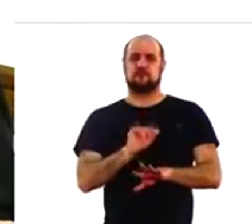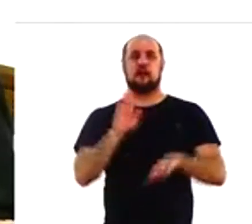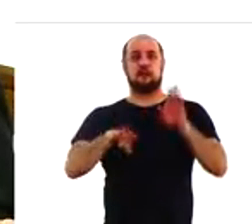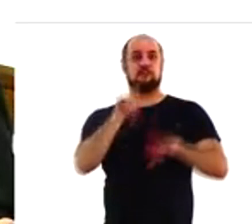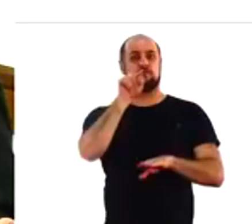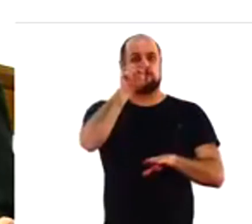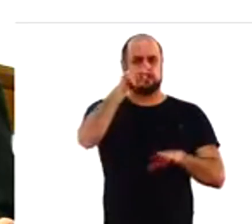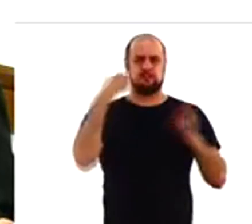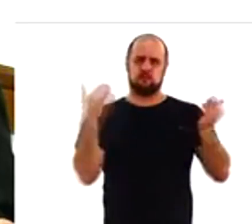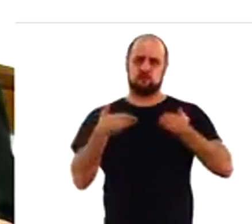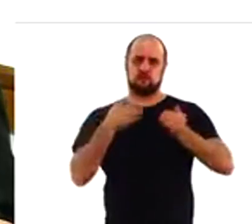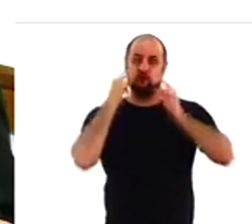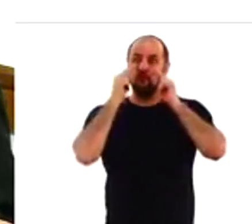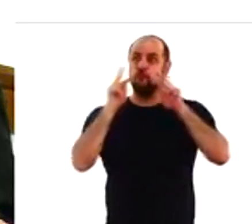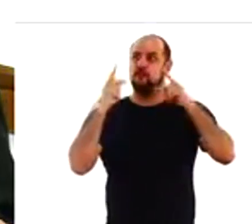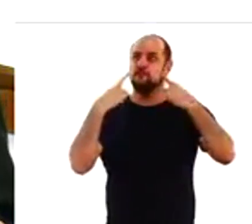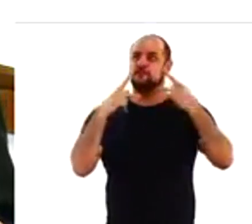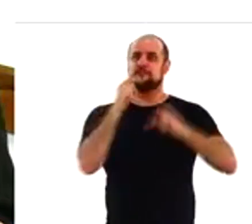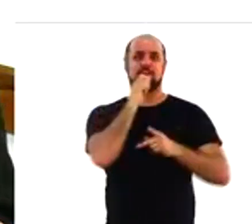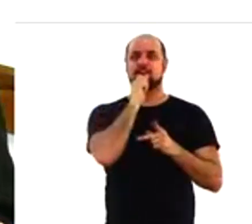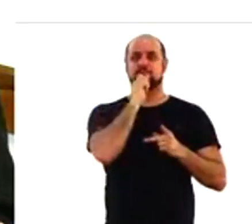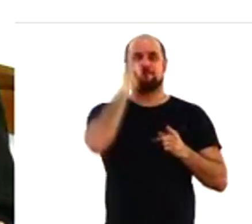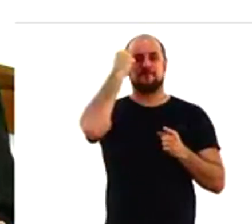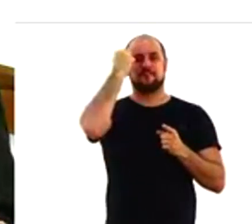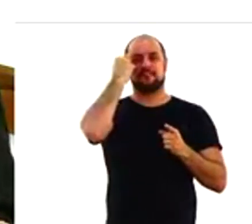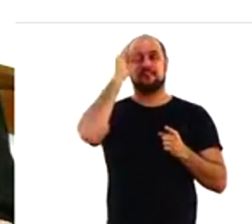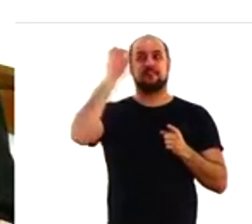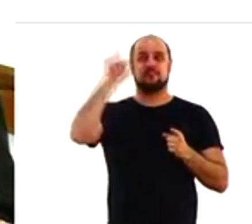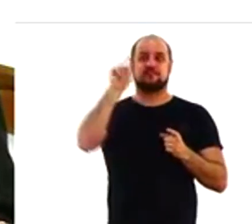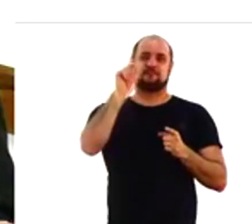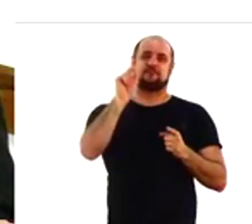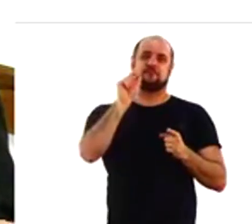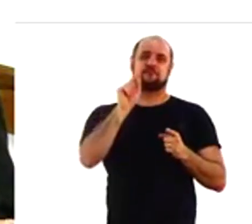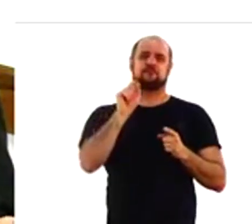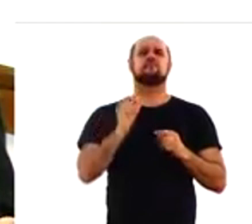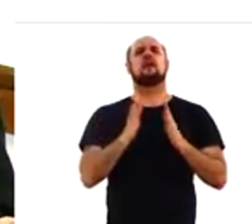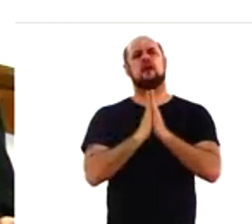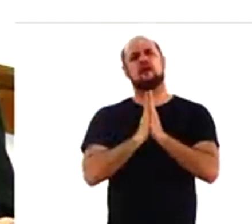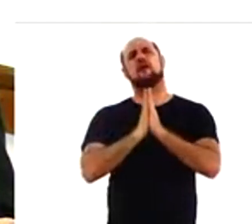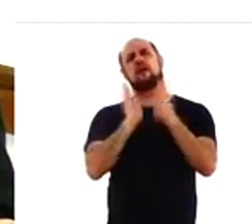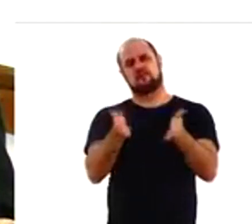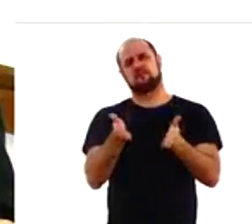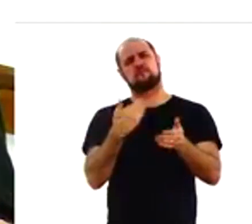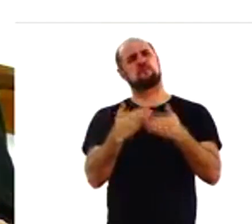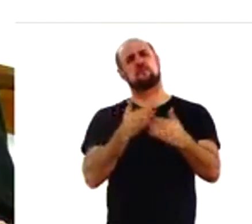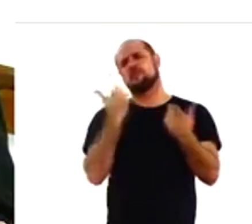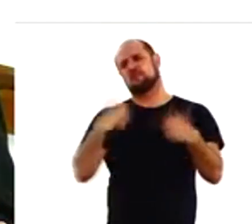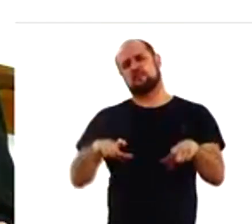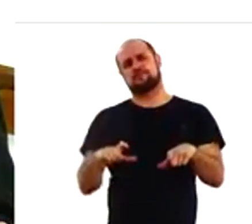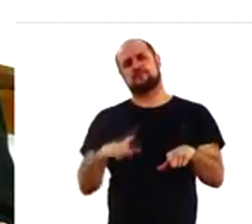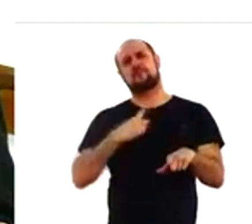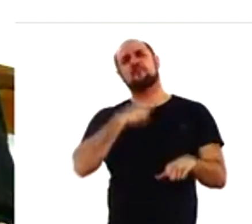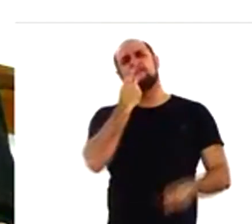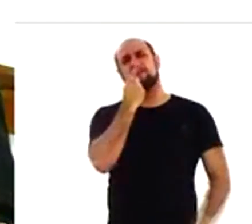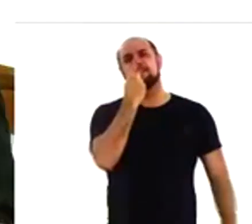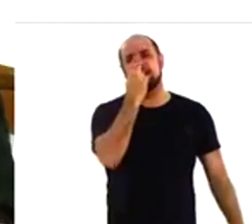nesta exposição ainda não refletiu sobre estas coisas, faz uma oração, onde você estiver. Eu gostaria de falar com